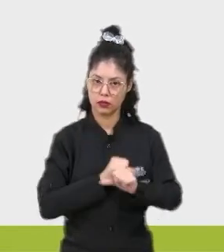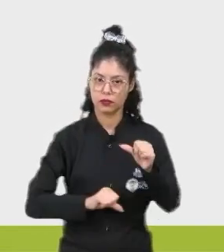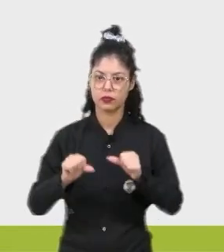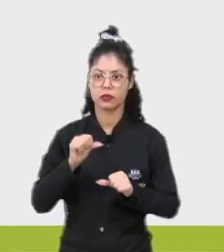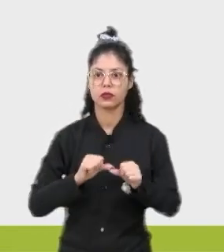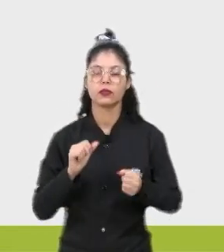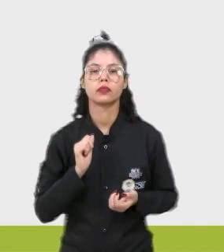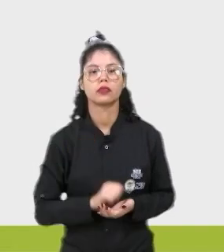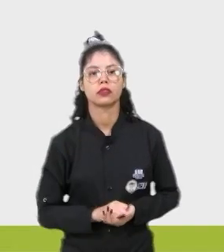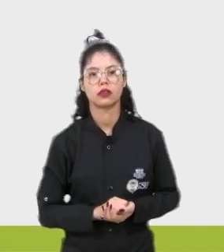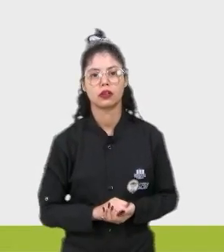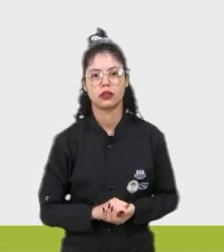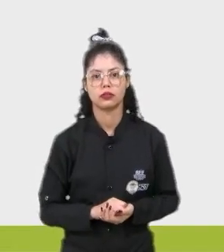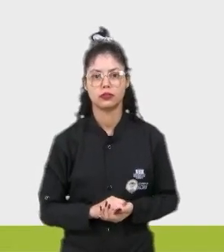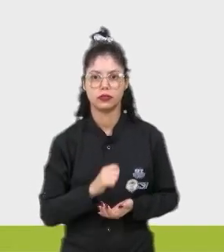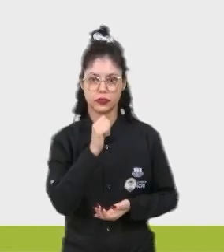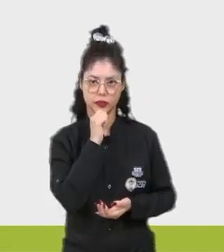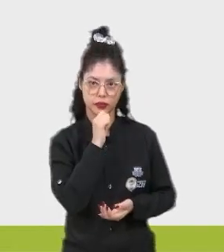mudança de